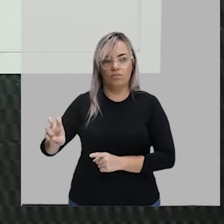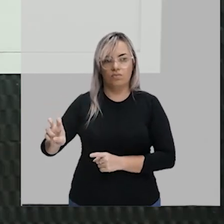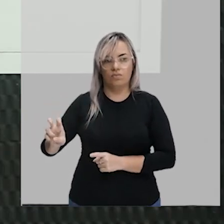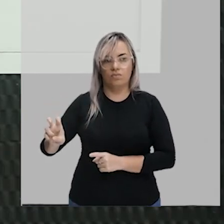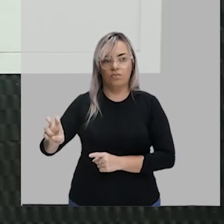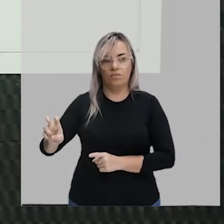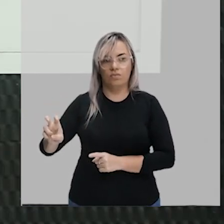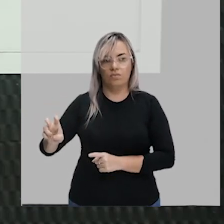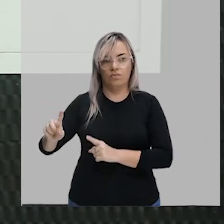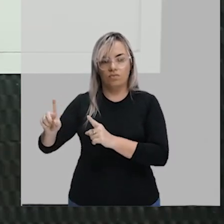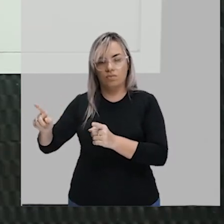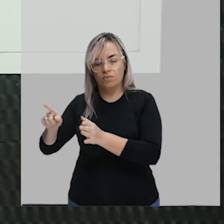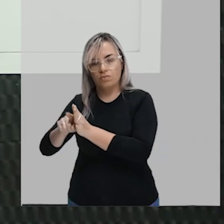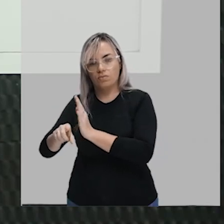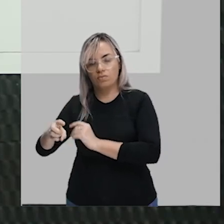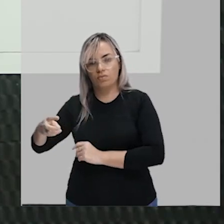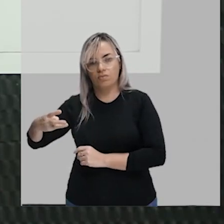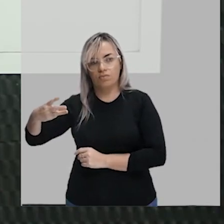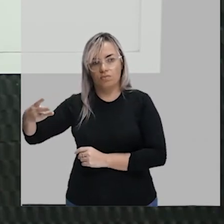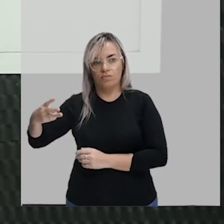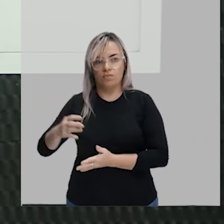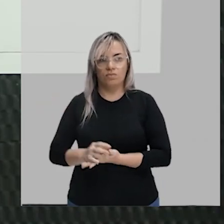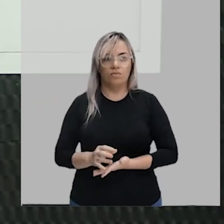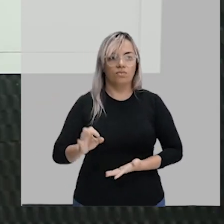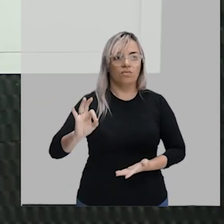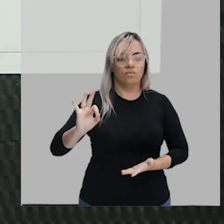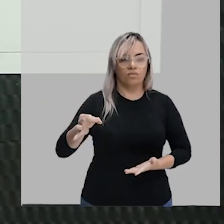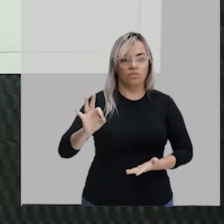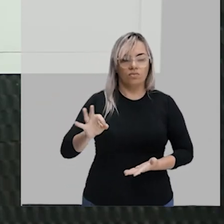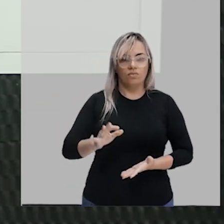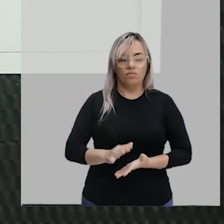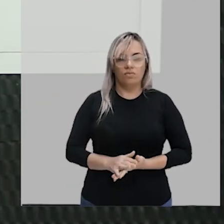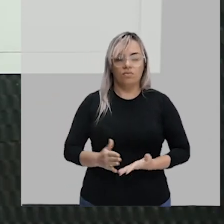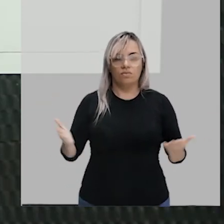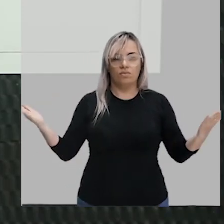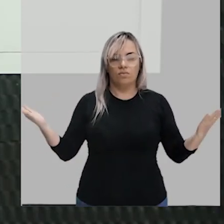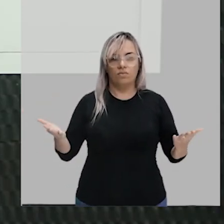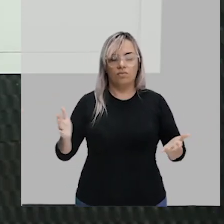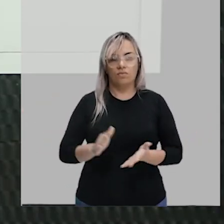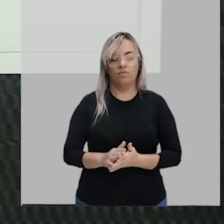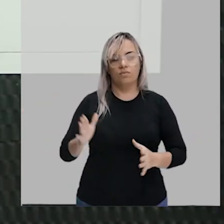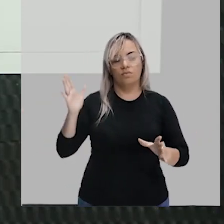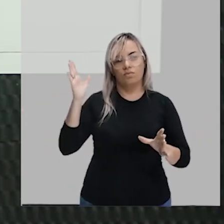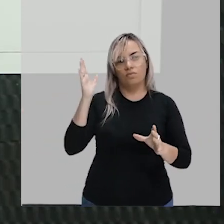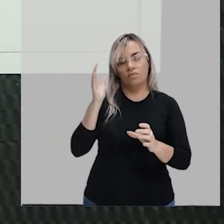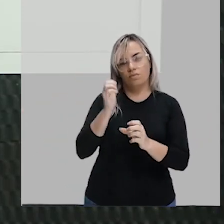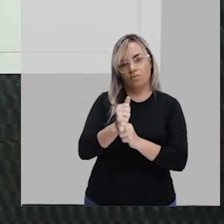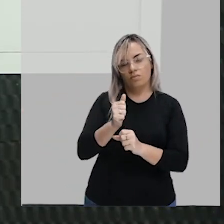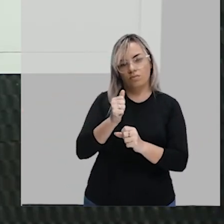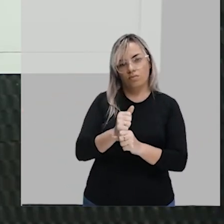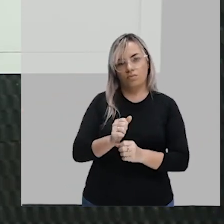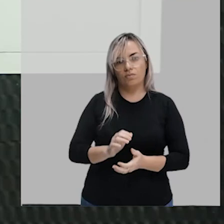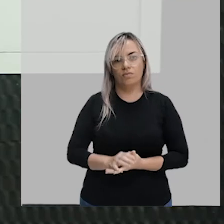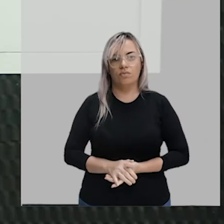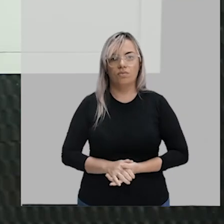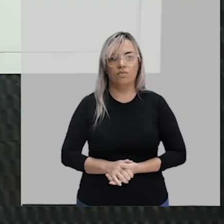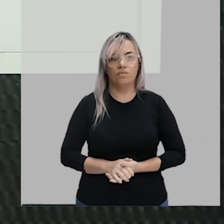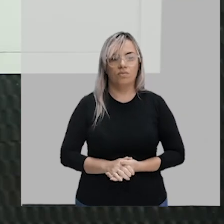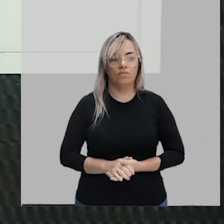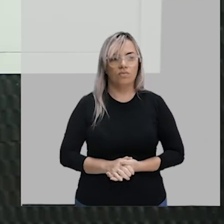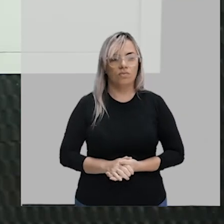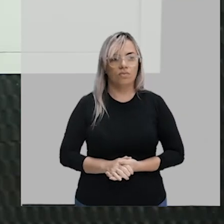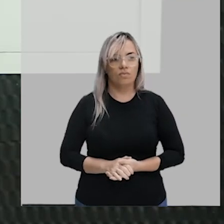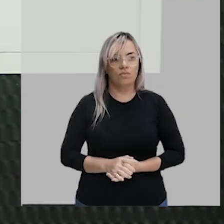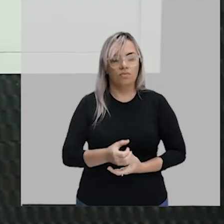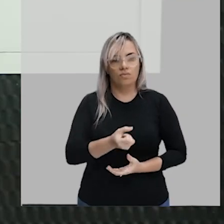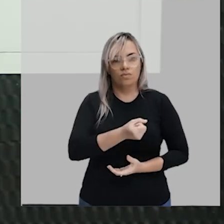vezes menos 3. Certinho? Vamos agora fazer as contas, né? Viraram pequenas expressões numéricas, né? Então,